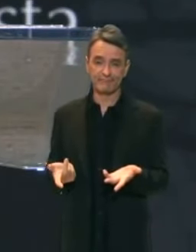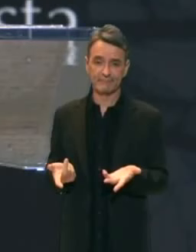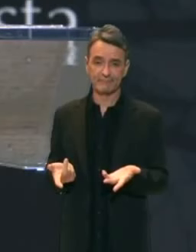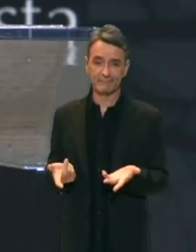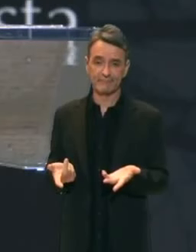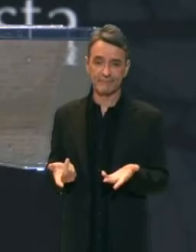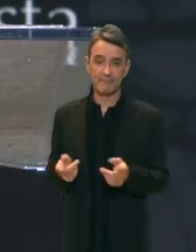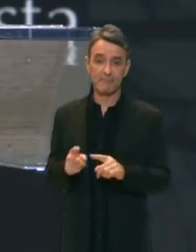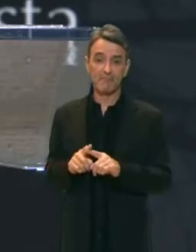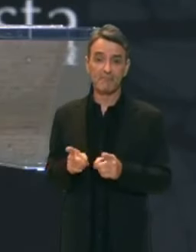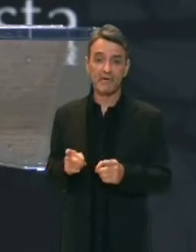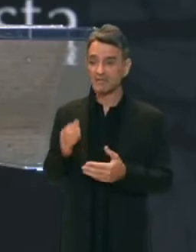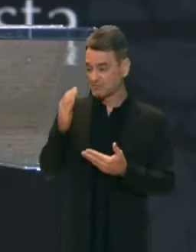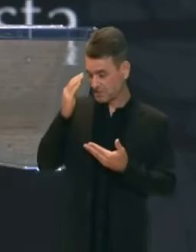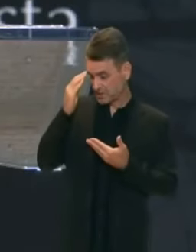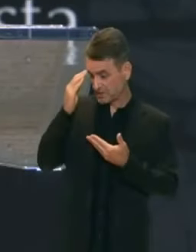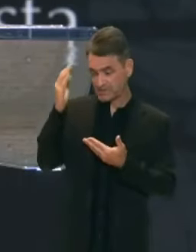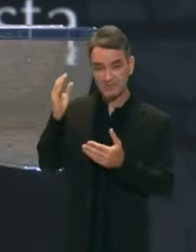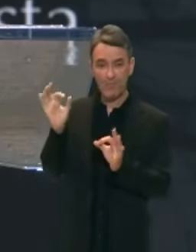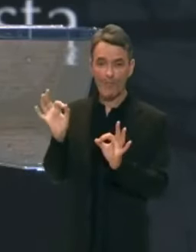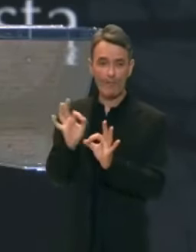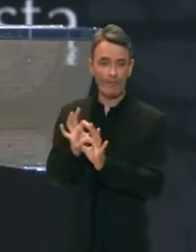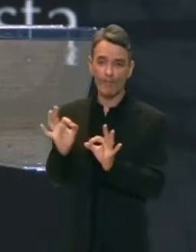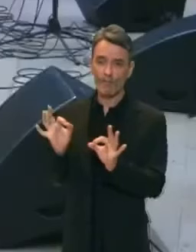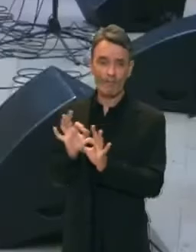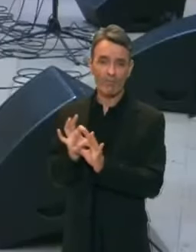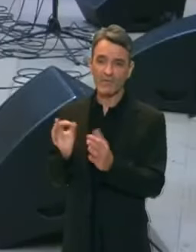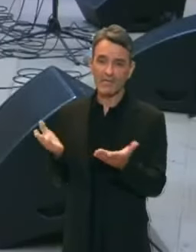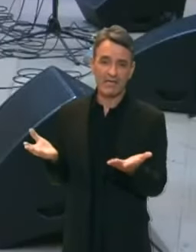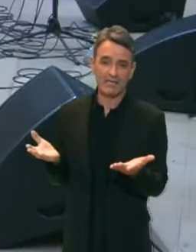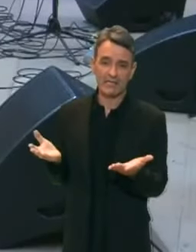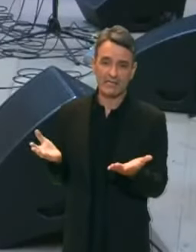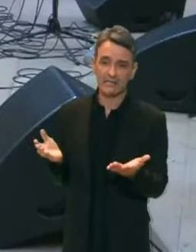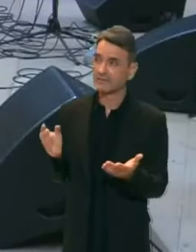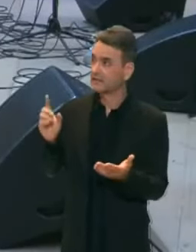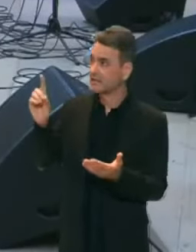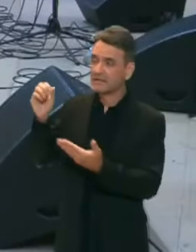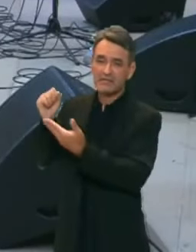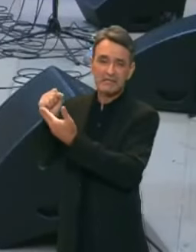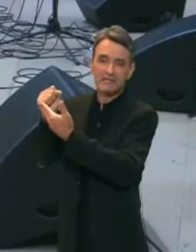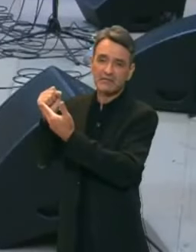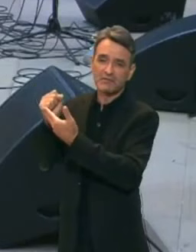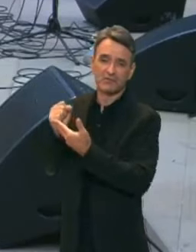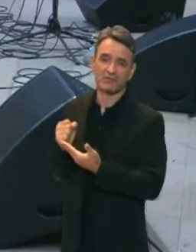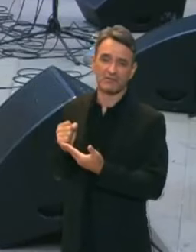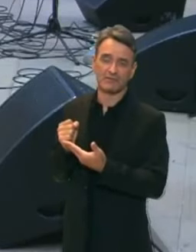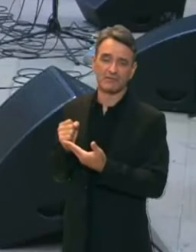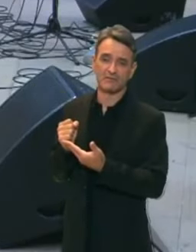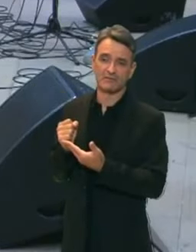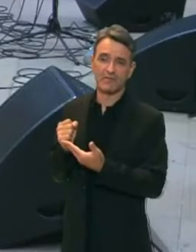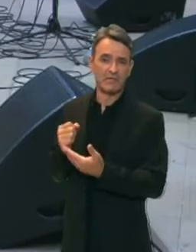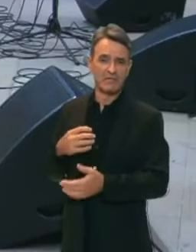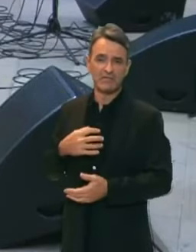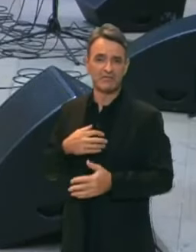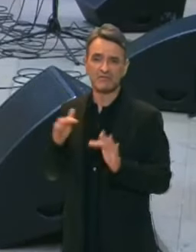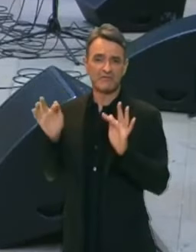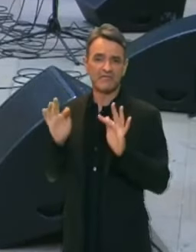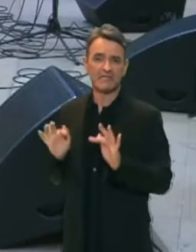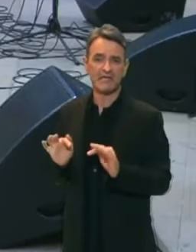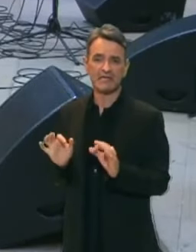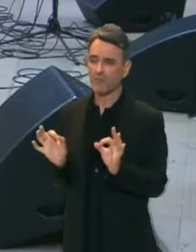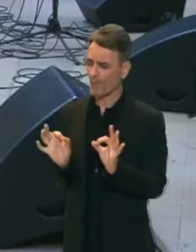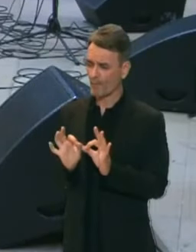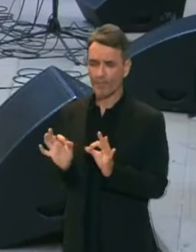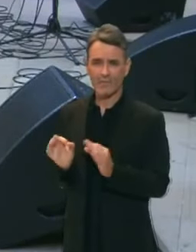não agradeceu e não ficou feliz por ter recebido da parte de Deus algo tão especial que Ele fez